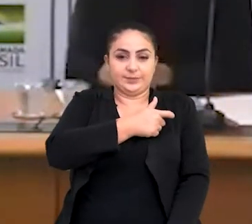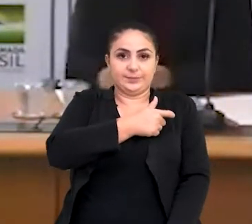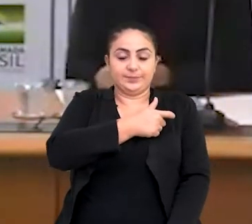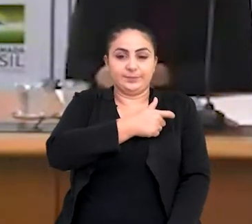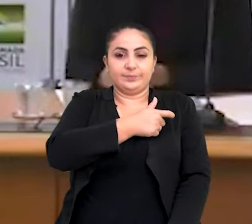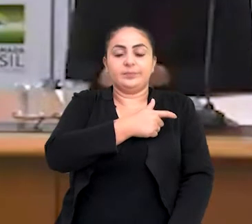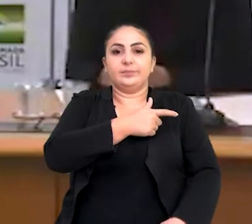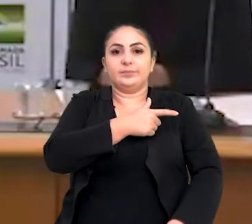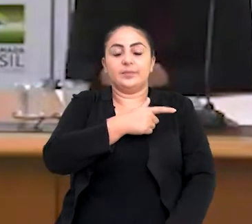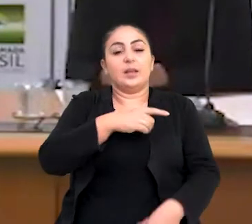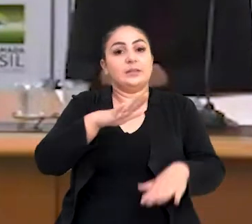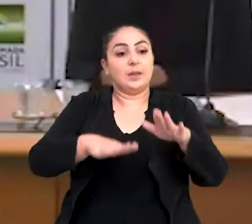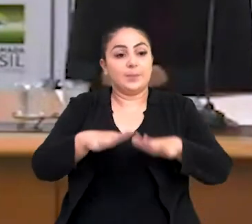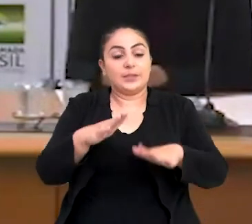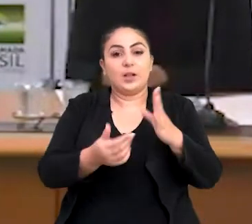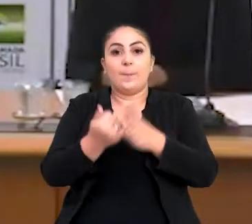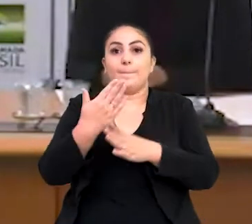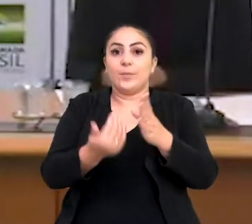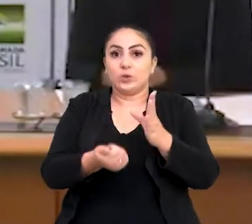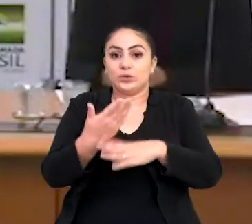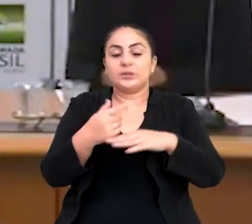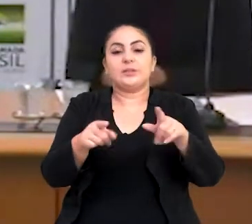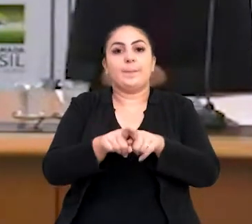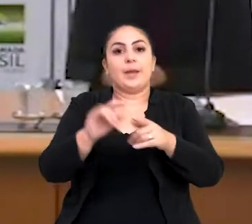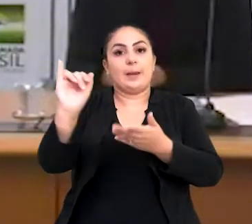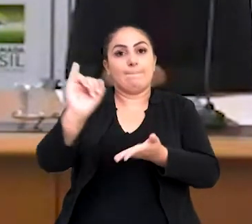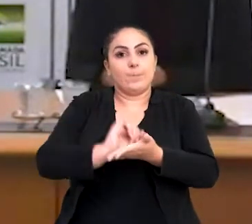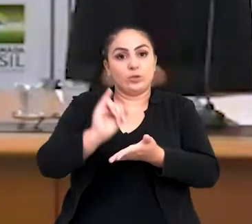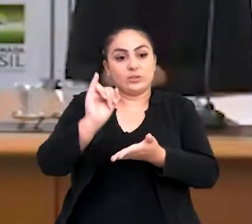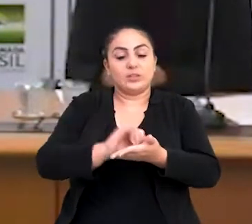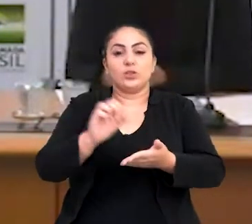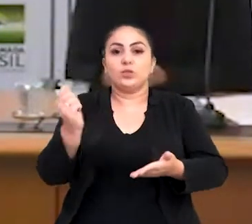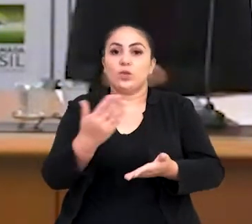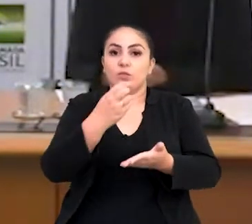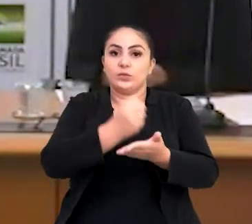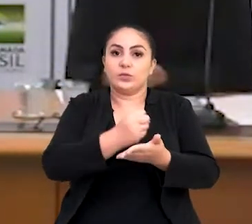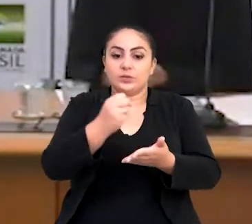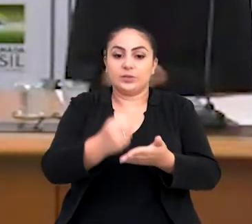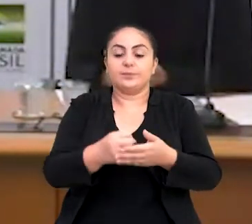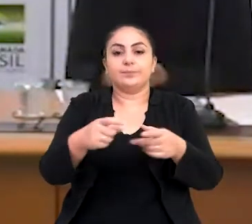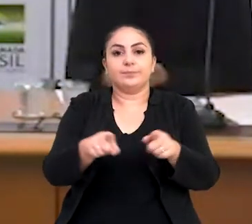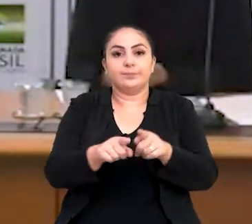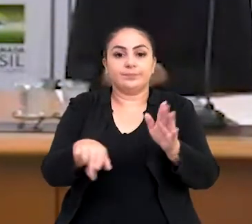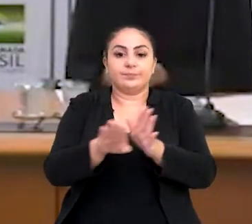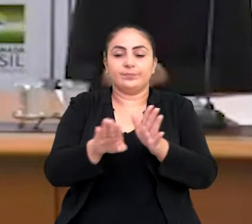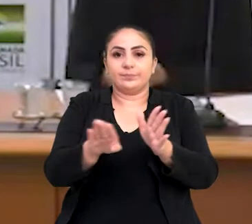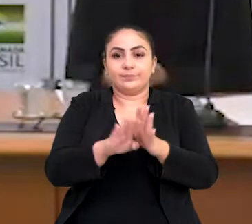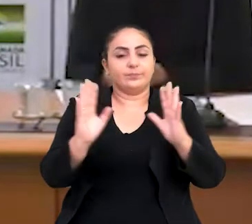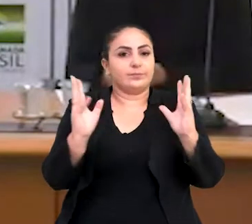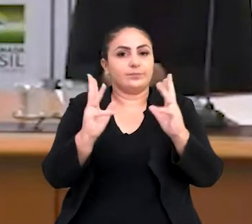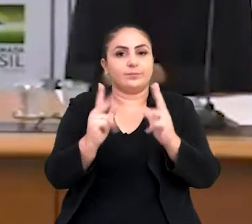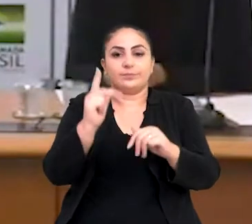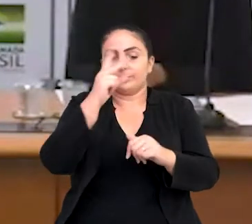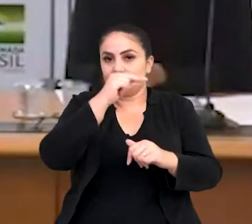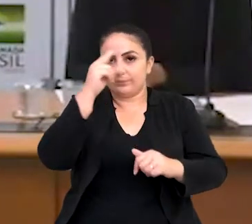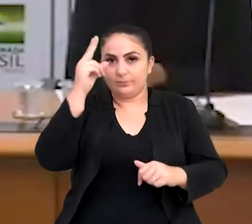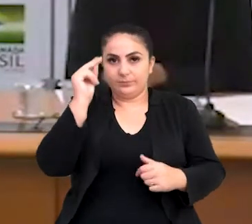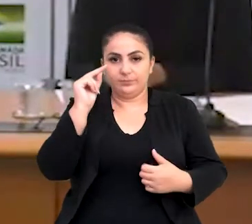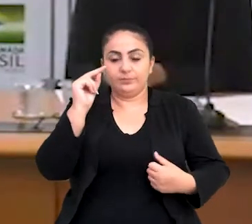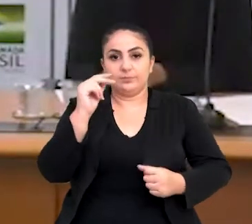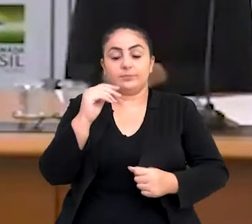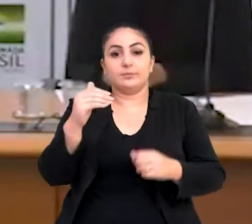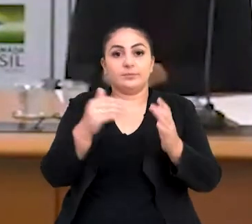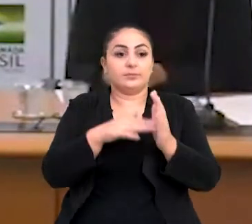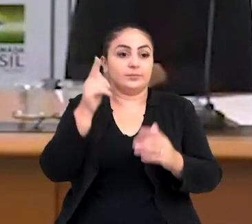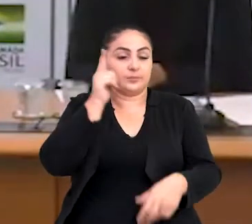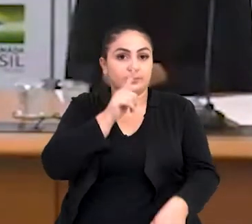vacinas, né, conforme a produção, importação, novos contratos, e ela vai chegar a todos os